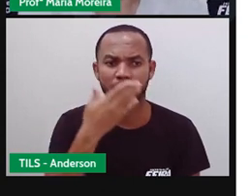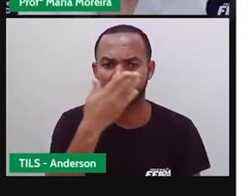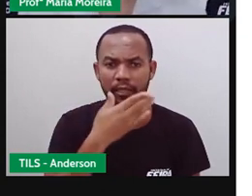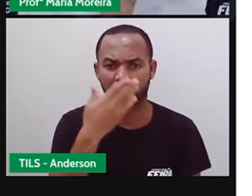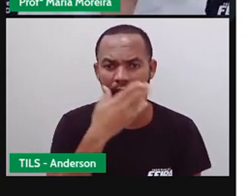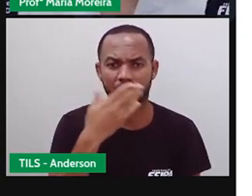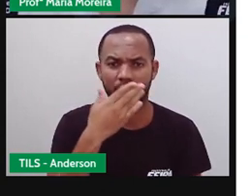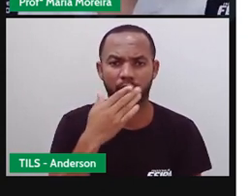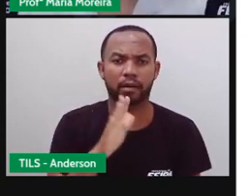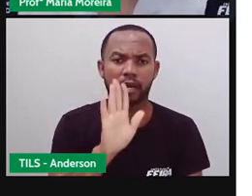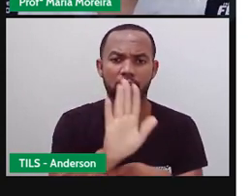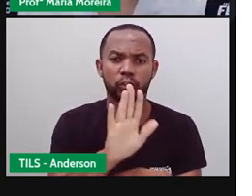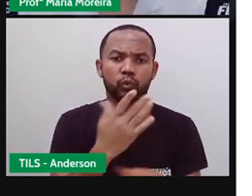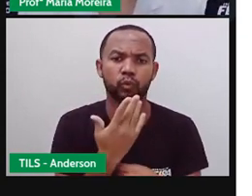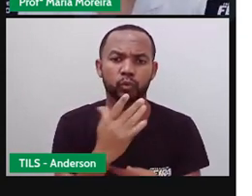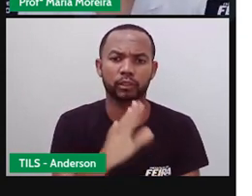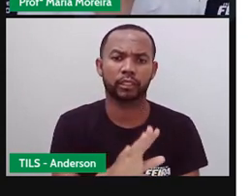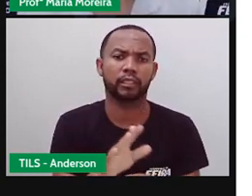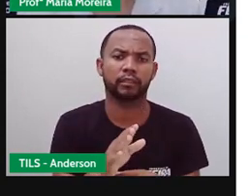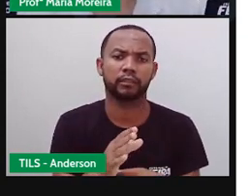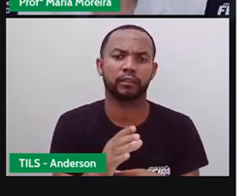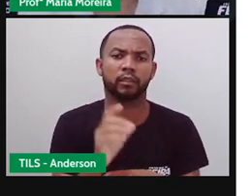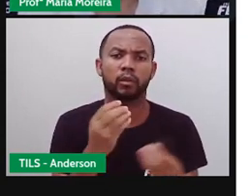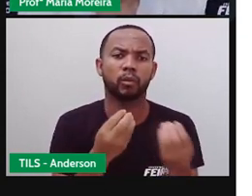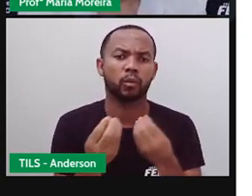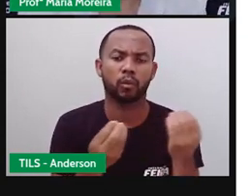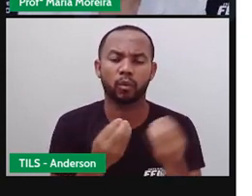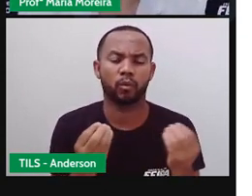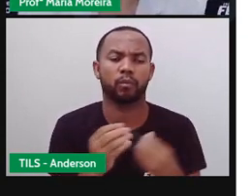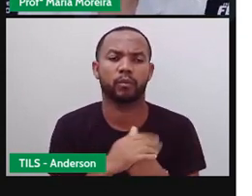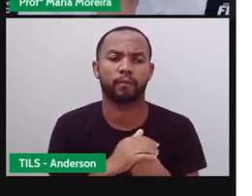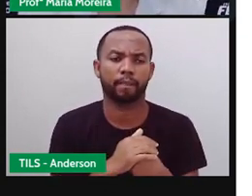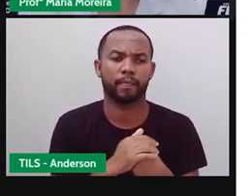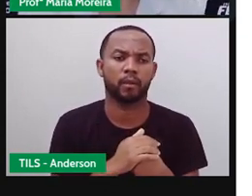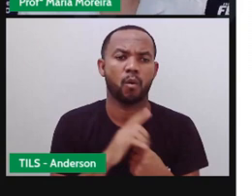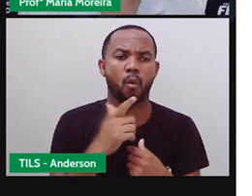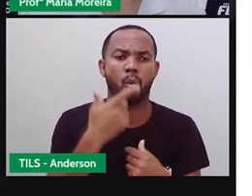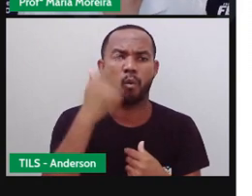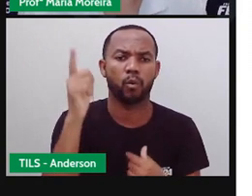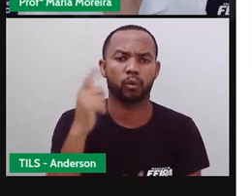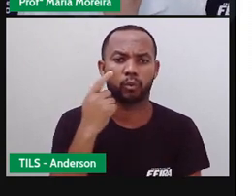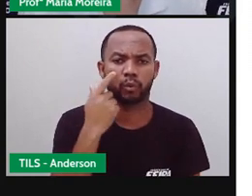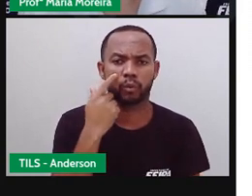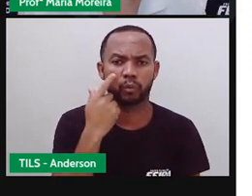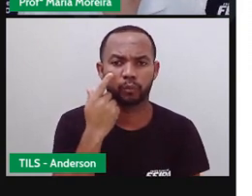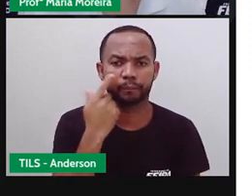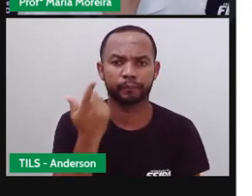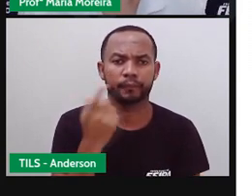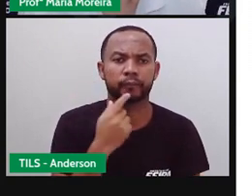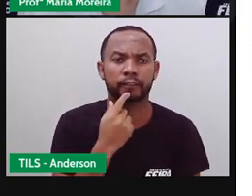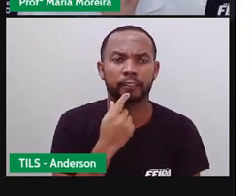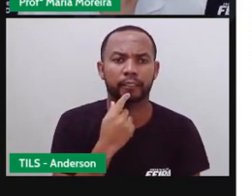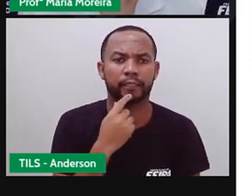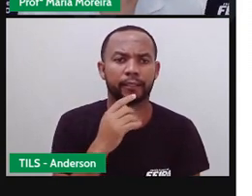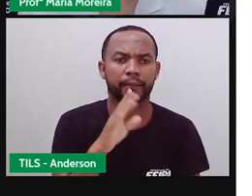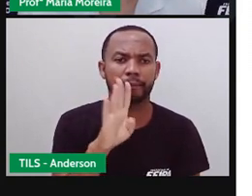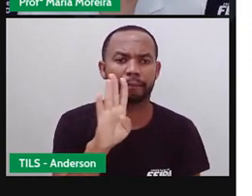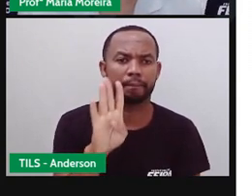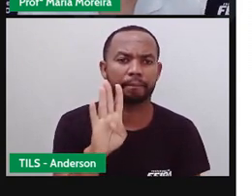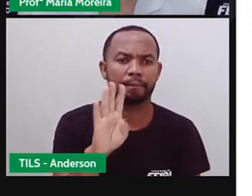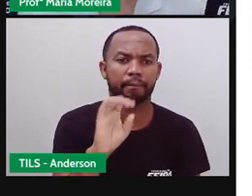que abelha produz o mel abelha é um inseto não é isso o bicho-da-seda já viram bicho-da-seda